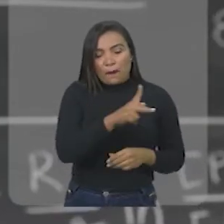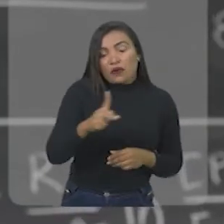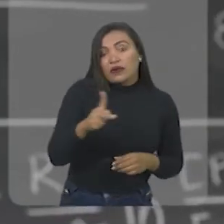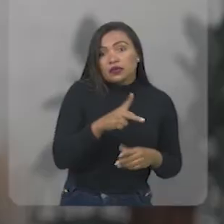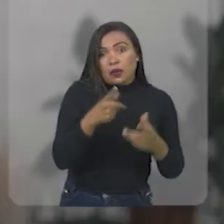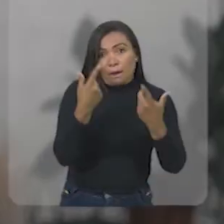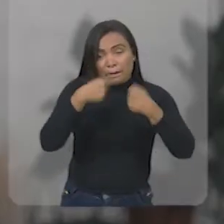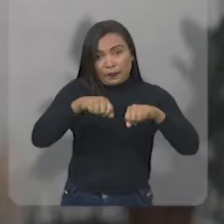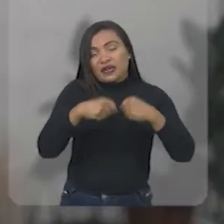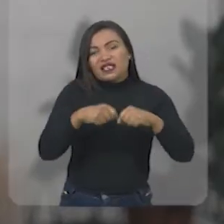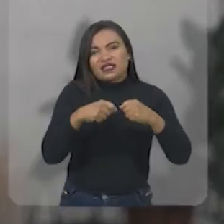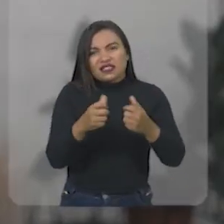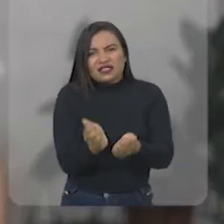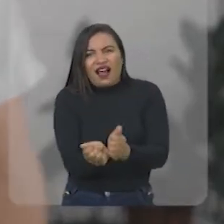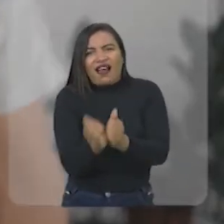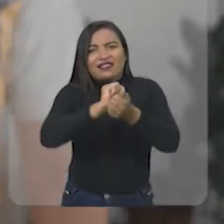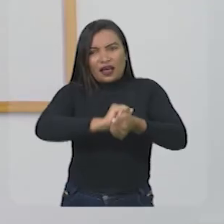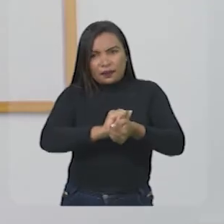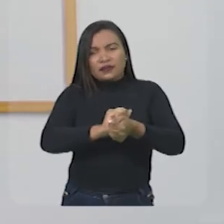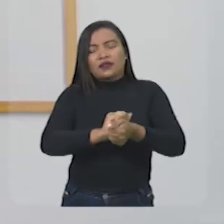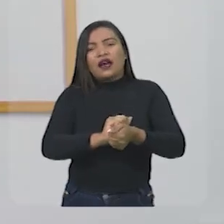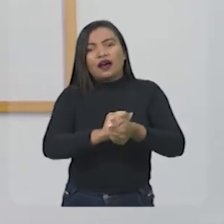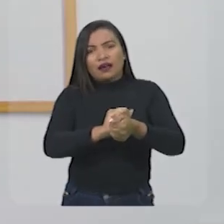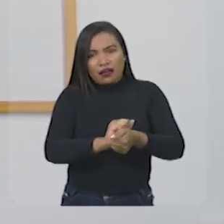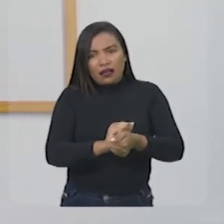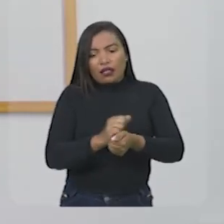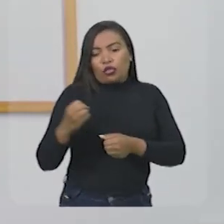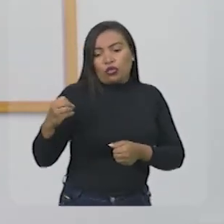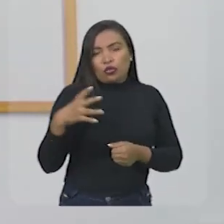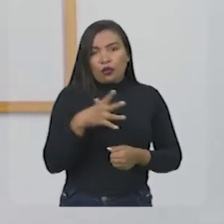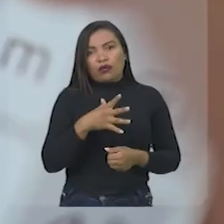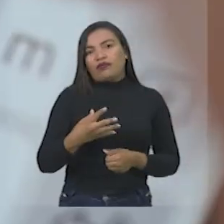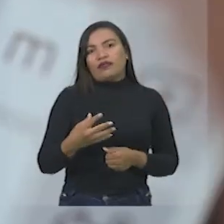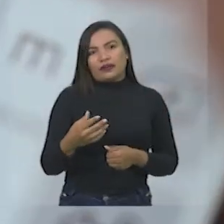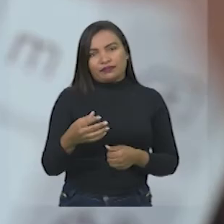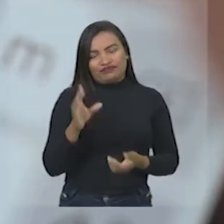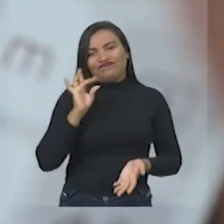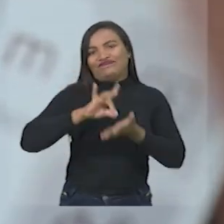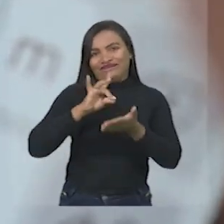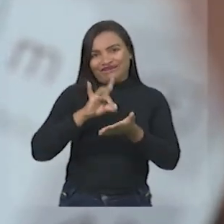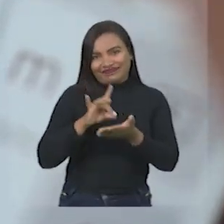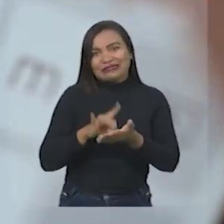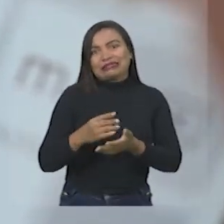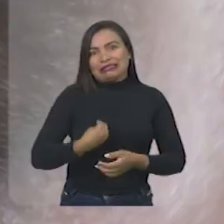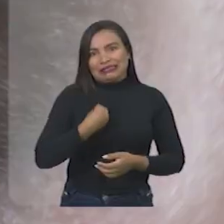adaptar à nova realidade, mas não precisam passar por isso sozinhos.